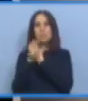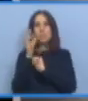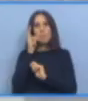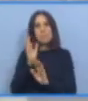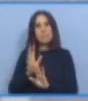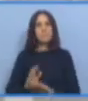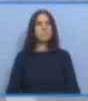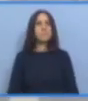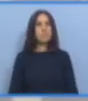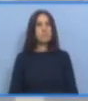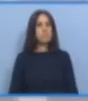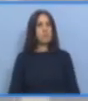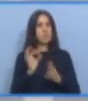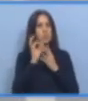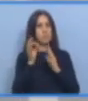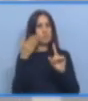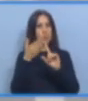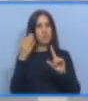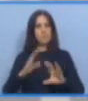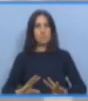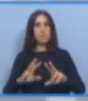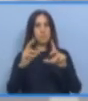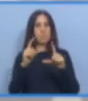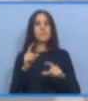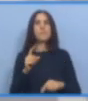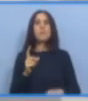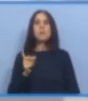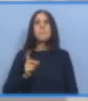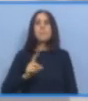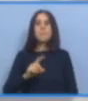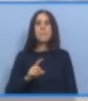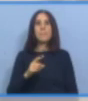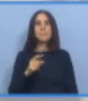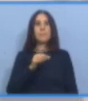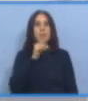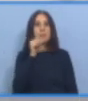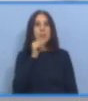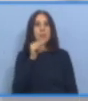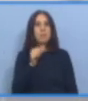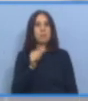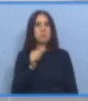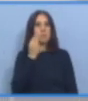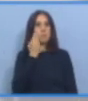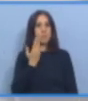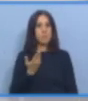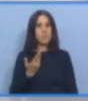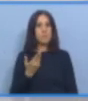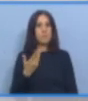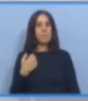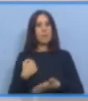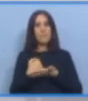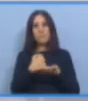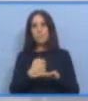agora mais especificamente o desenvolvimento, muitas vezes projetado a partir de apoios